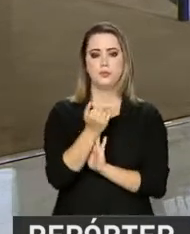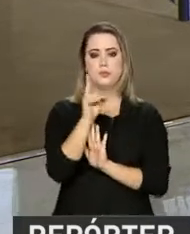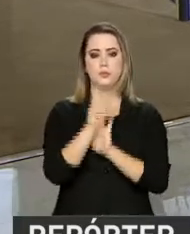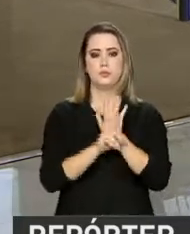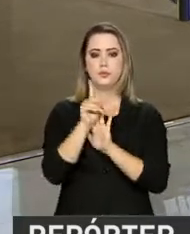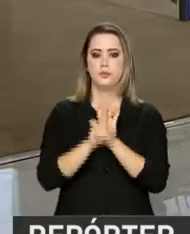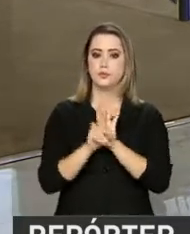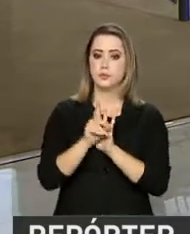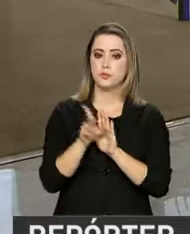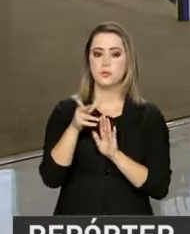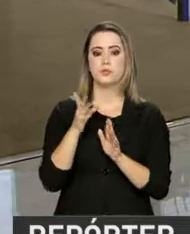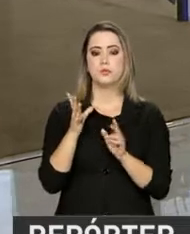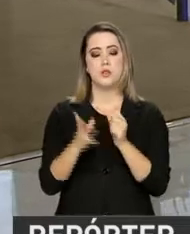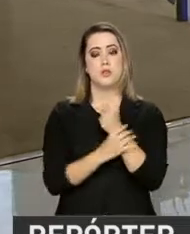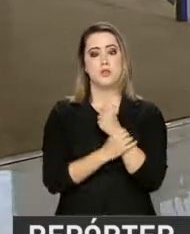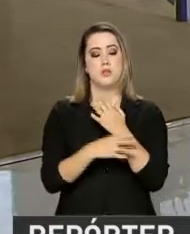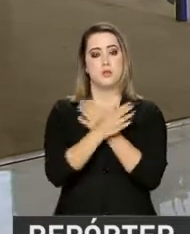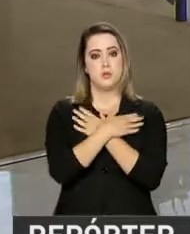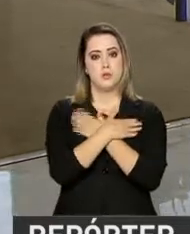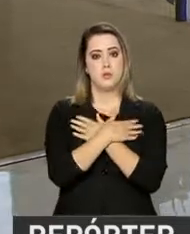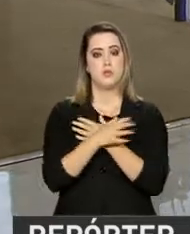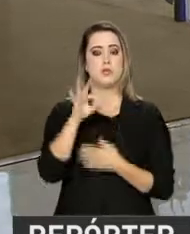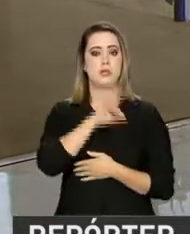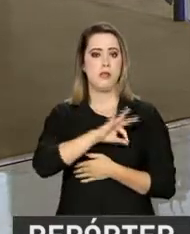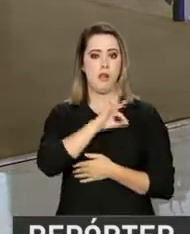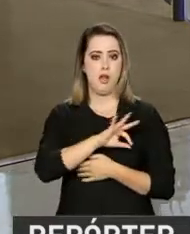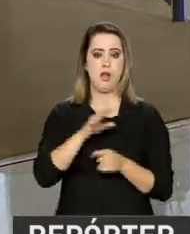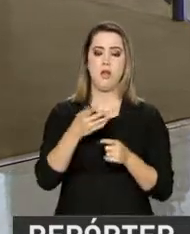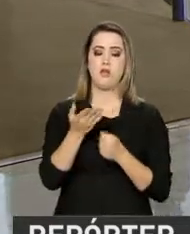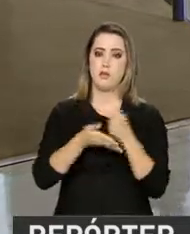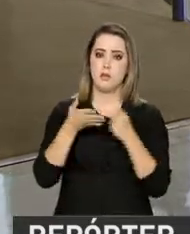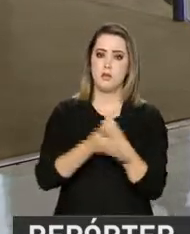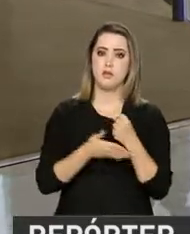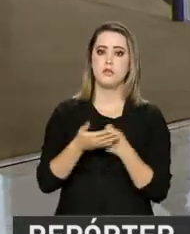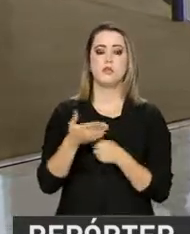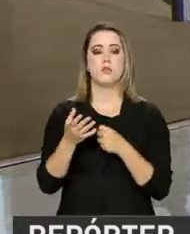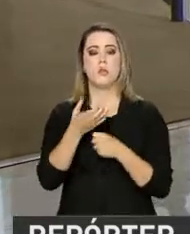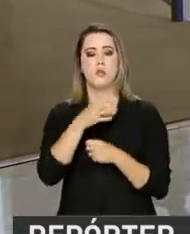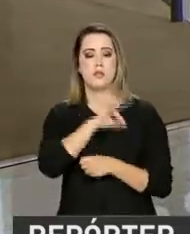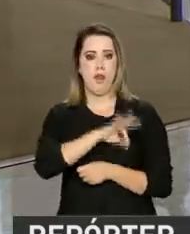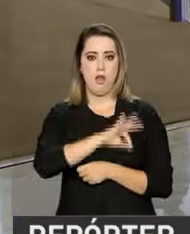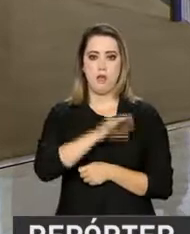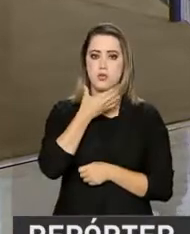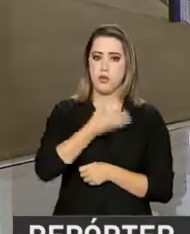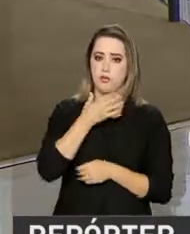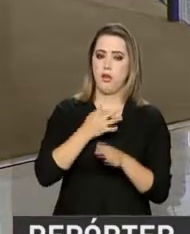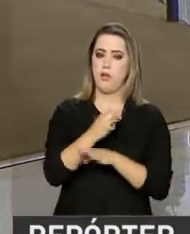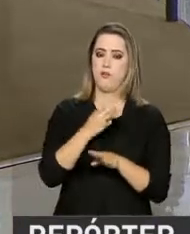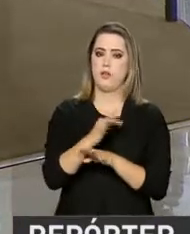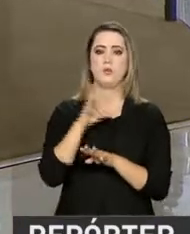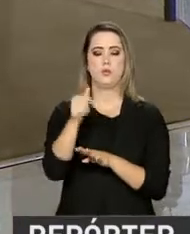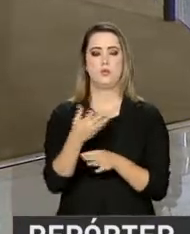direitos adquiridos como seguro desemprego salário mínimo 13º salário férias e lembrando que a aprovação